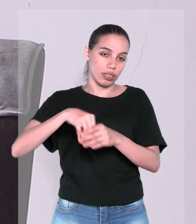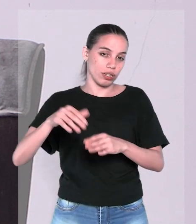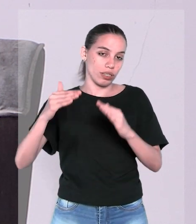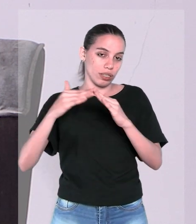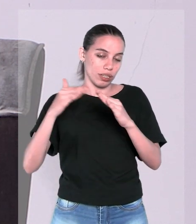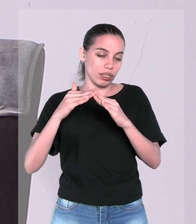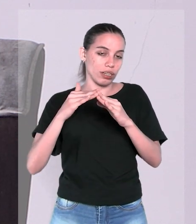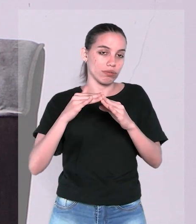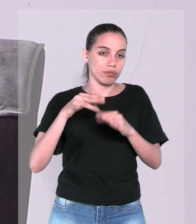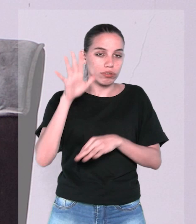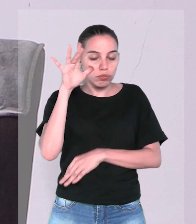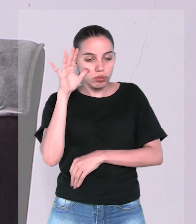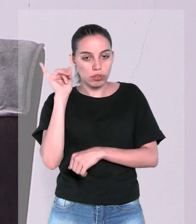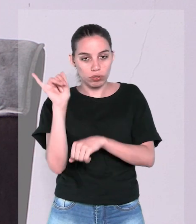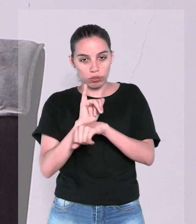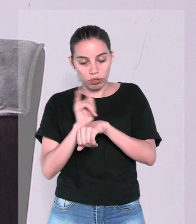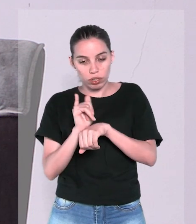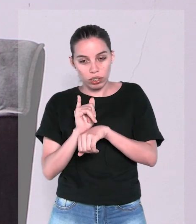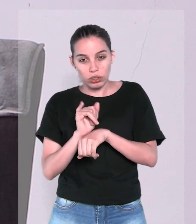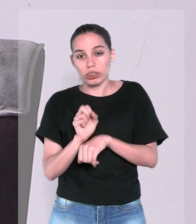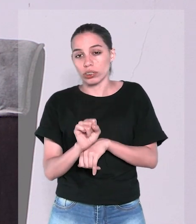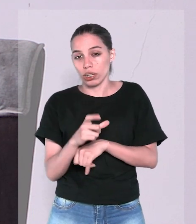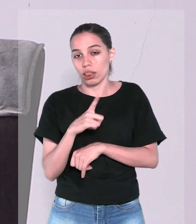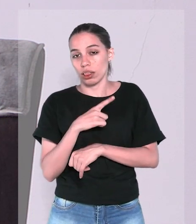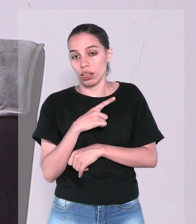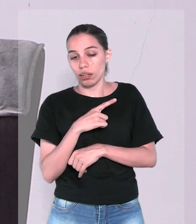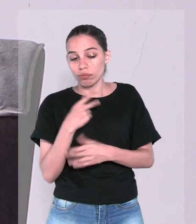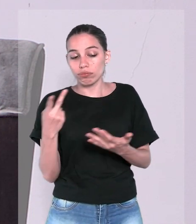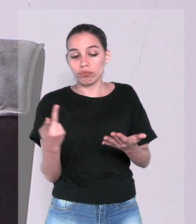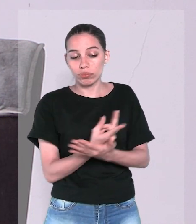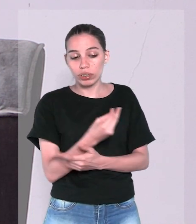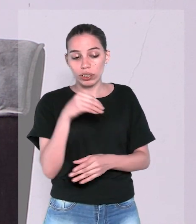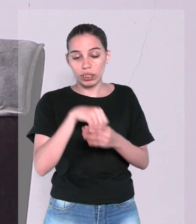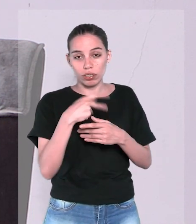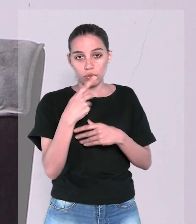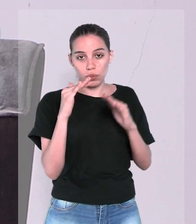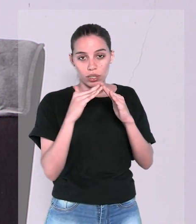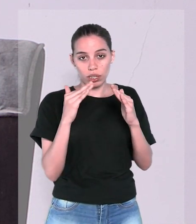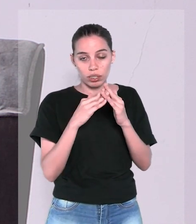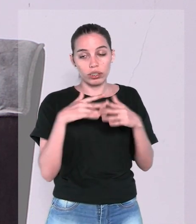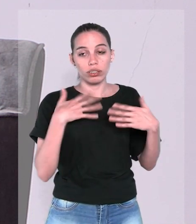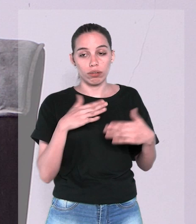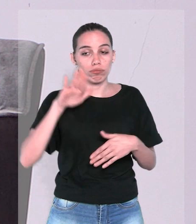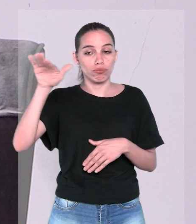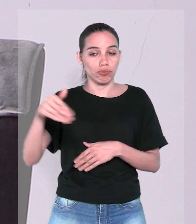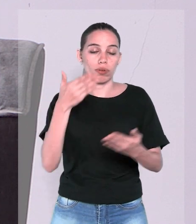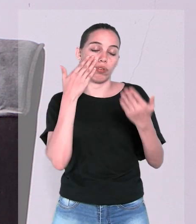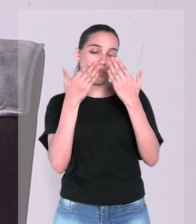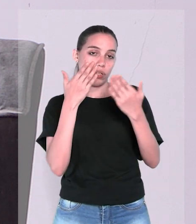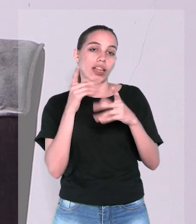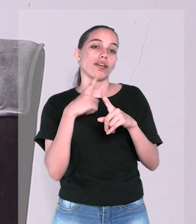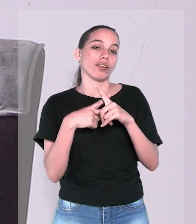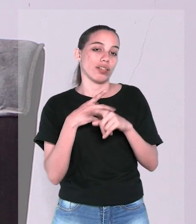sofre, portanto, eu não sofro sozinho, mas o outro e a outra também sofrem. Então, quando eles me atacam, eles têm uma história de sofrimento.